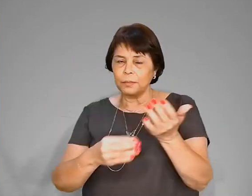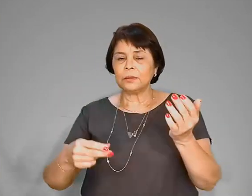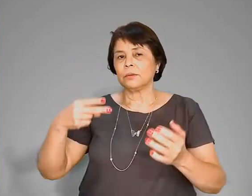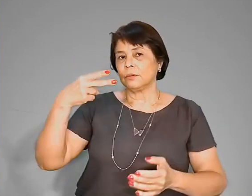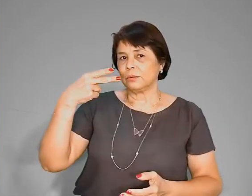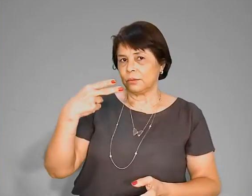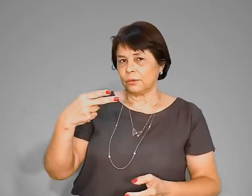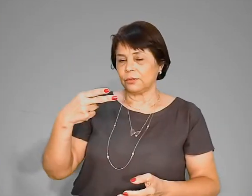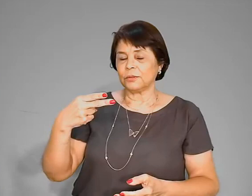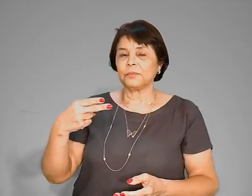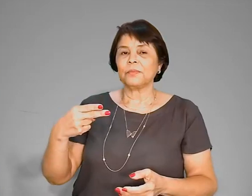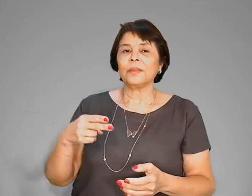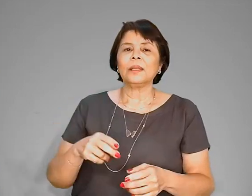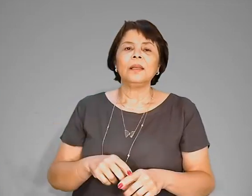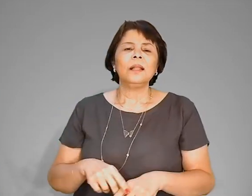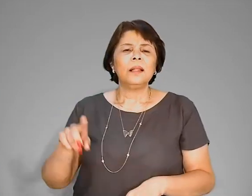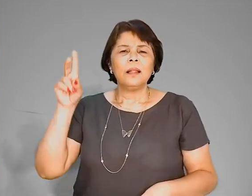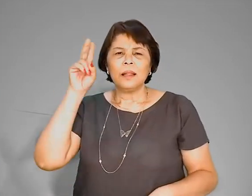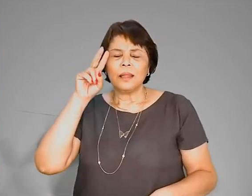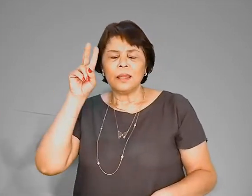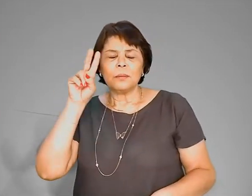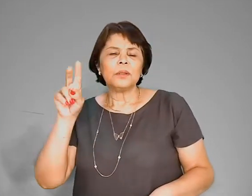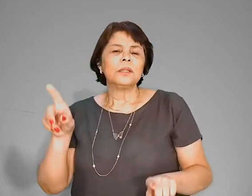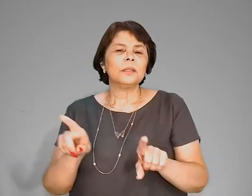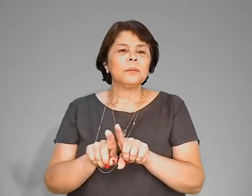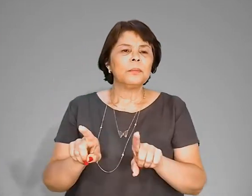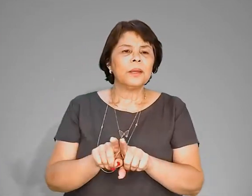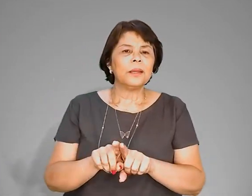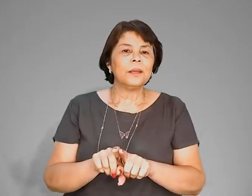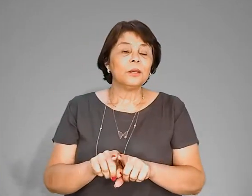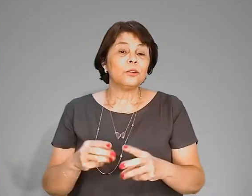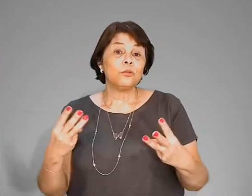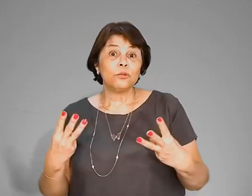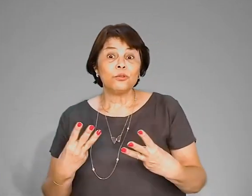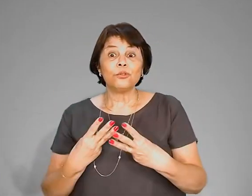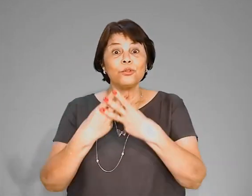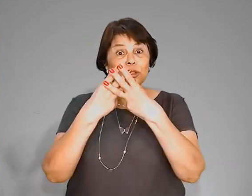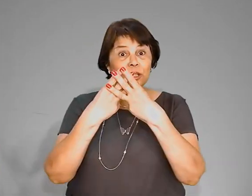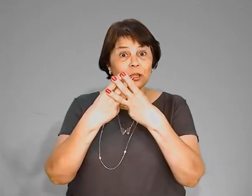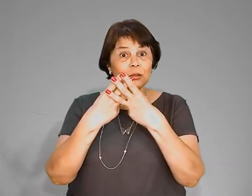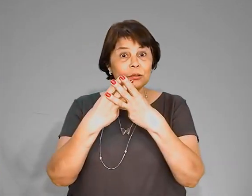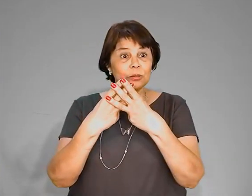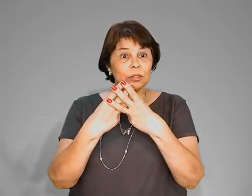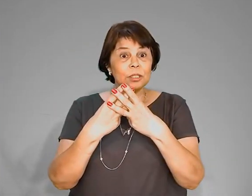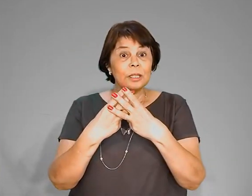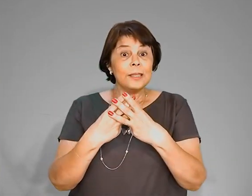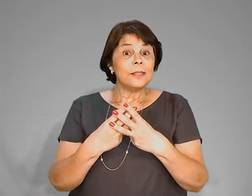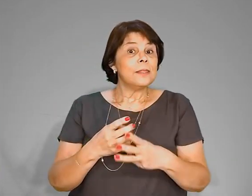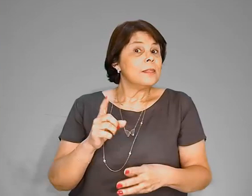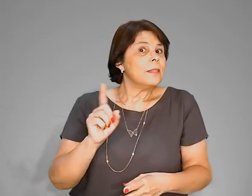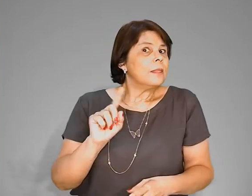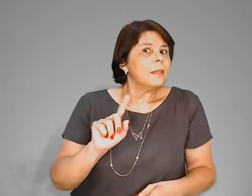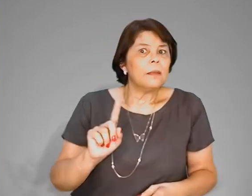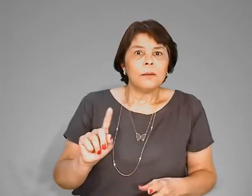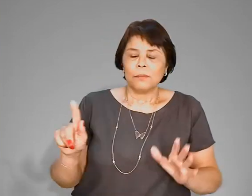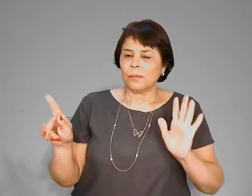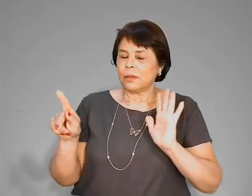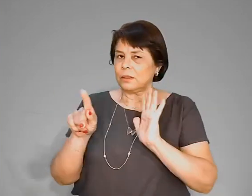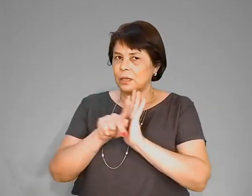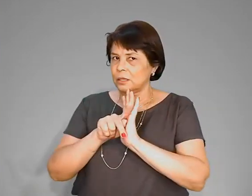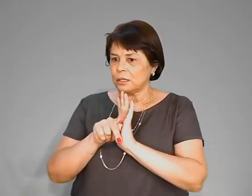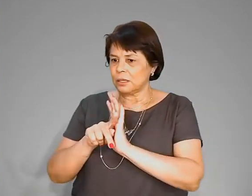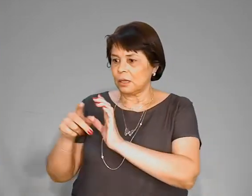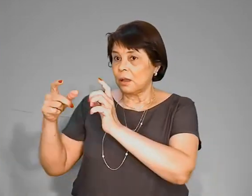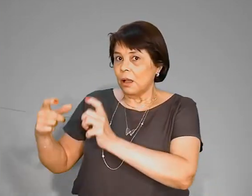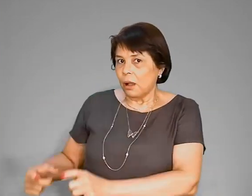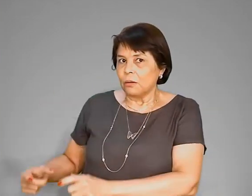capítulo 2. Vocês se lembram que eu falei domingo passado de manhã? Assim já não sois estrangeiros.